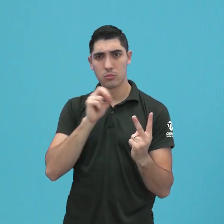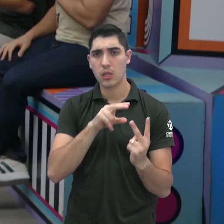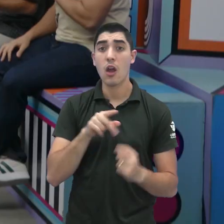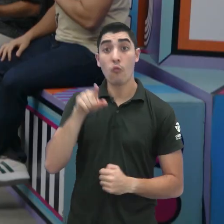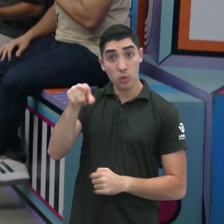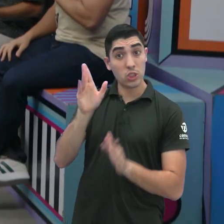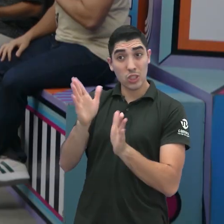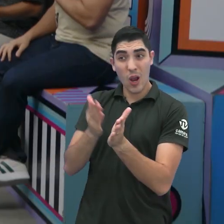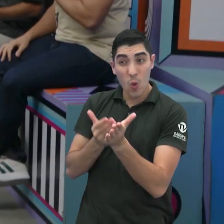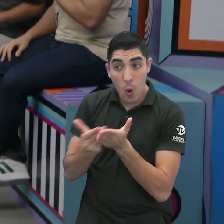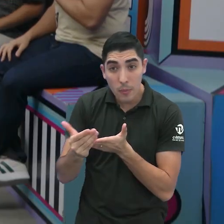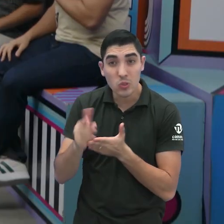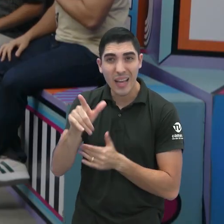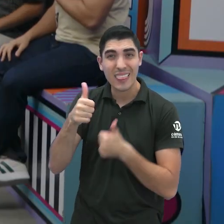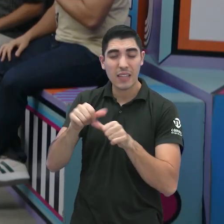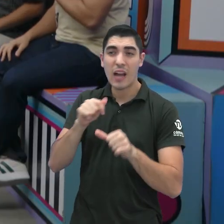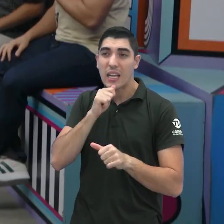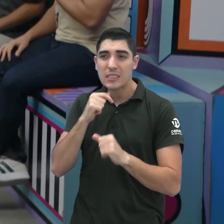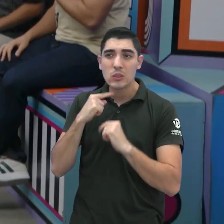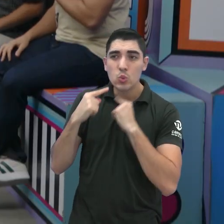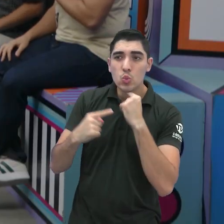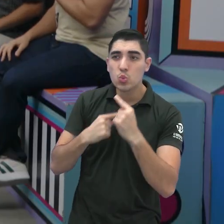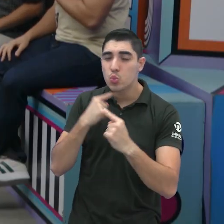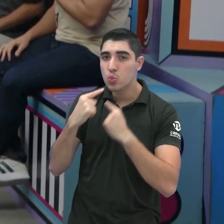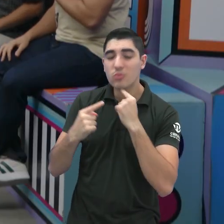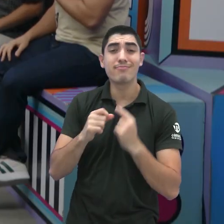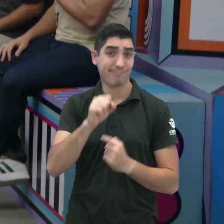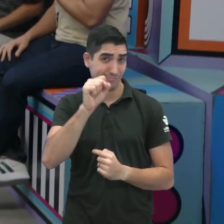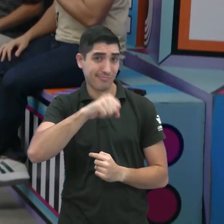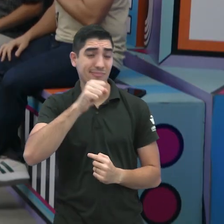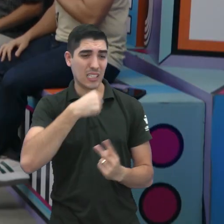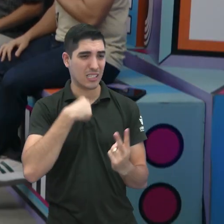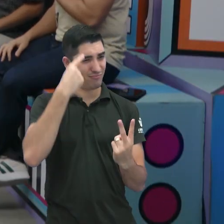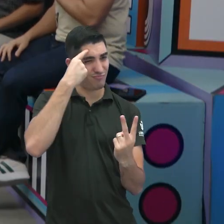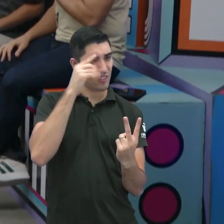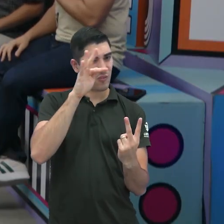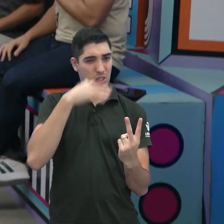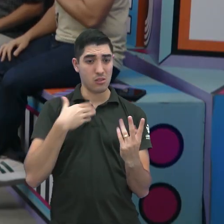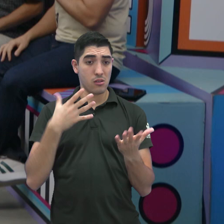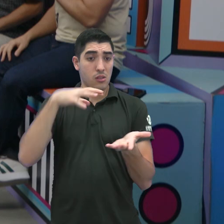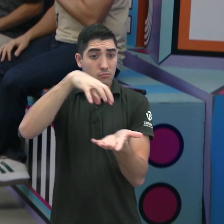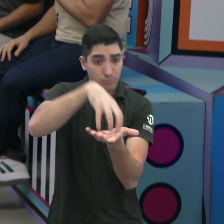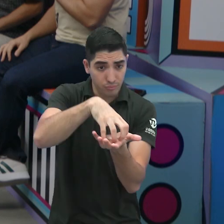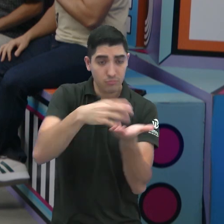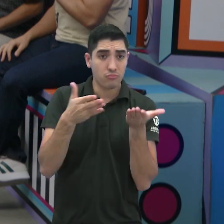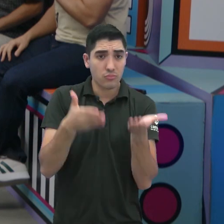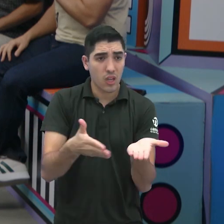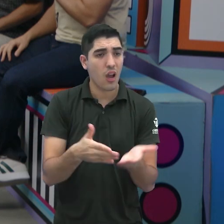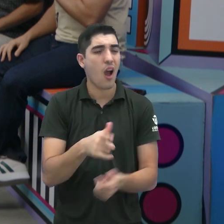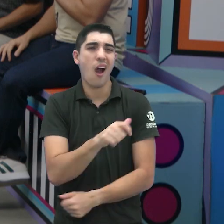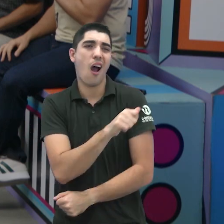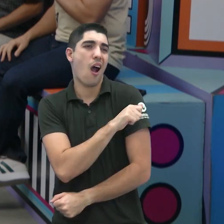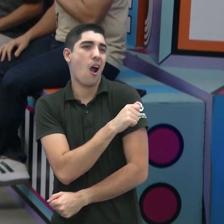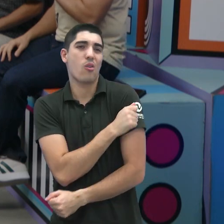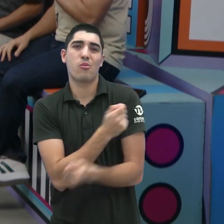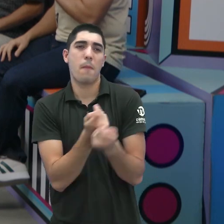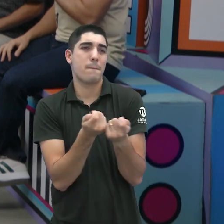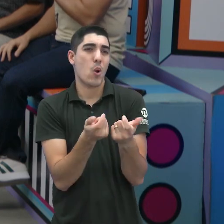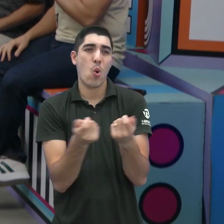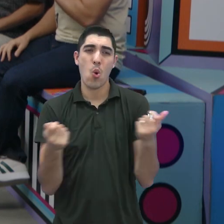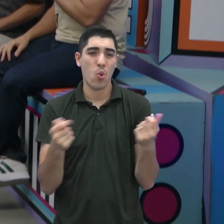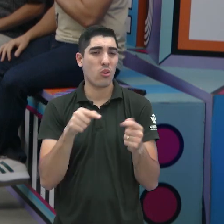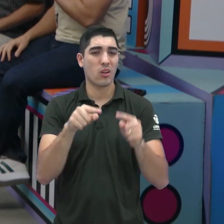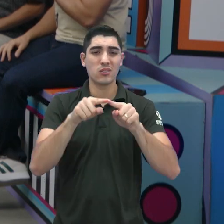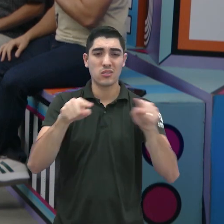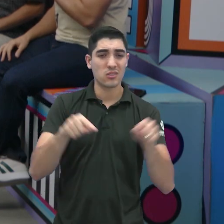com um pouco de dúvida. Aí eu fui na faculdade e tal. Não tem aluno suficiente para abrir turma e a turma tá